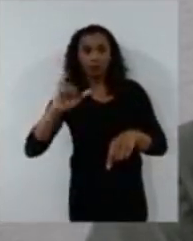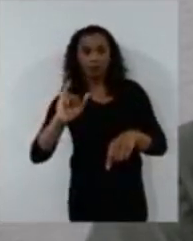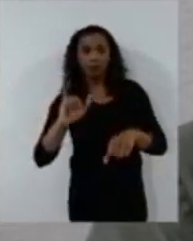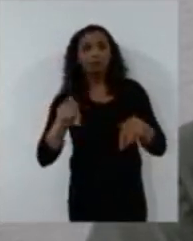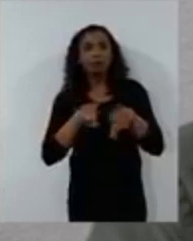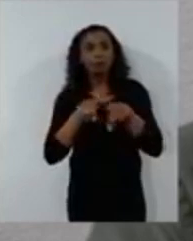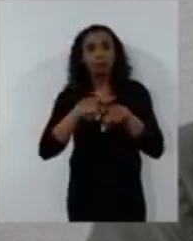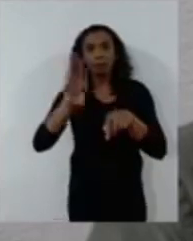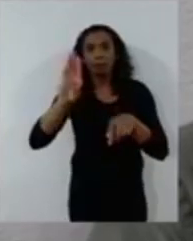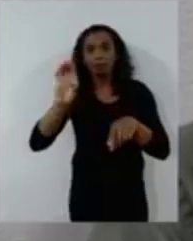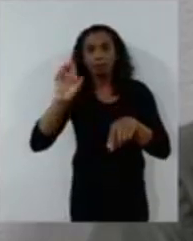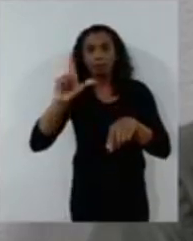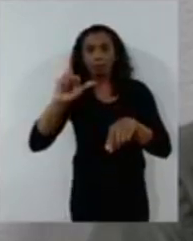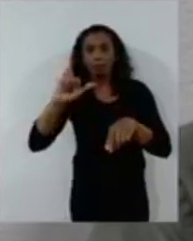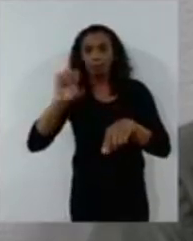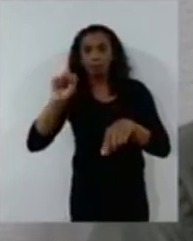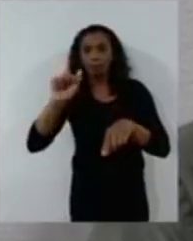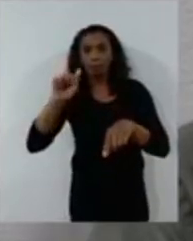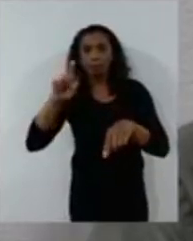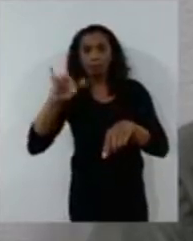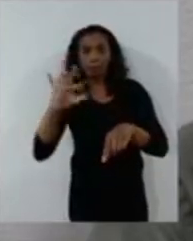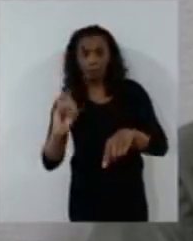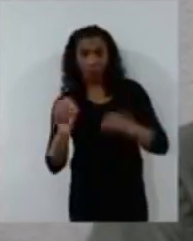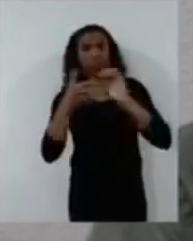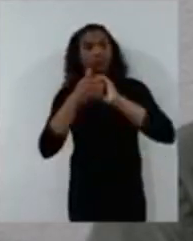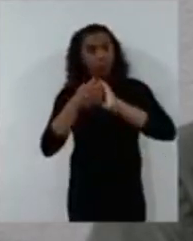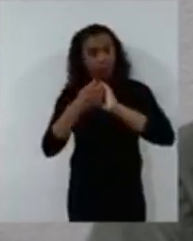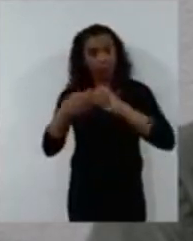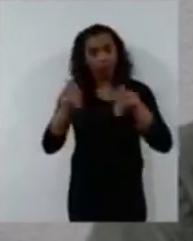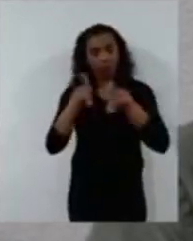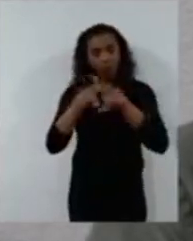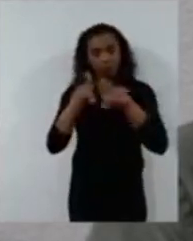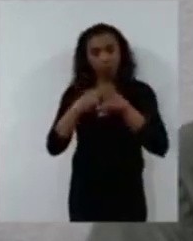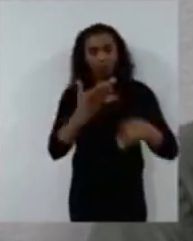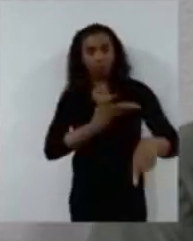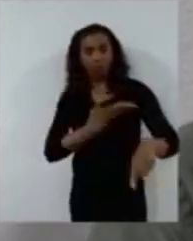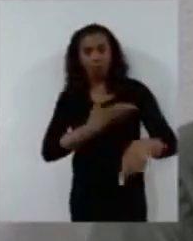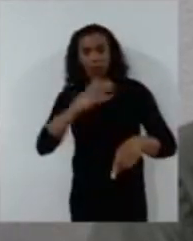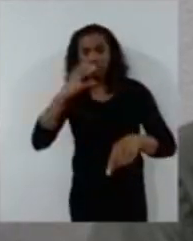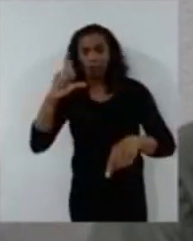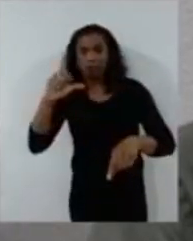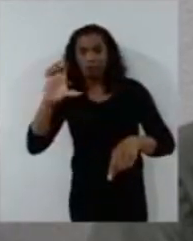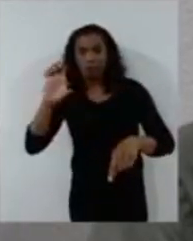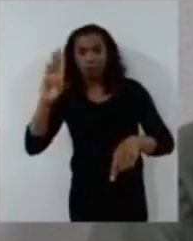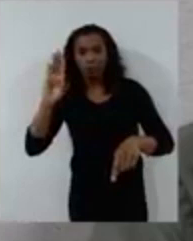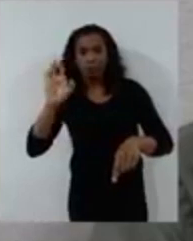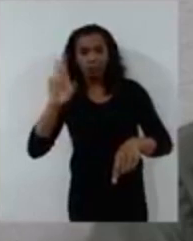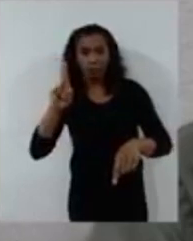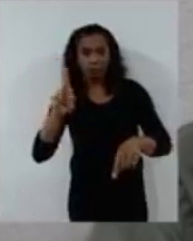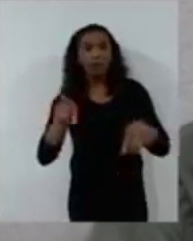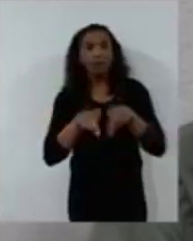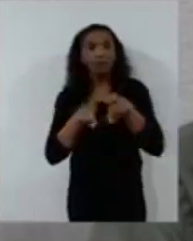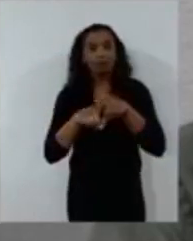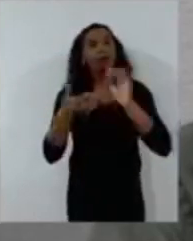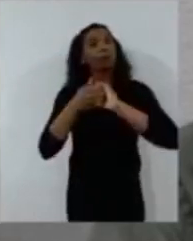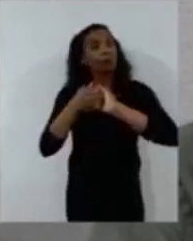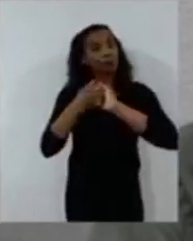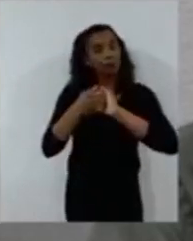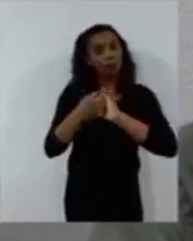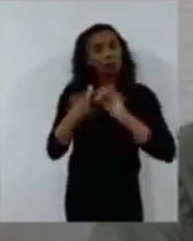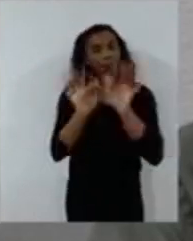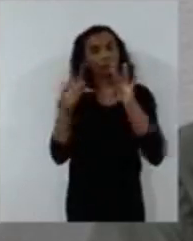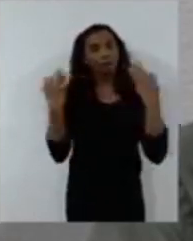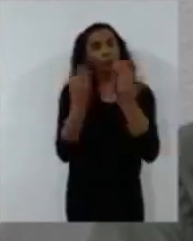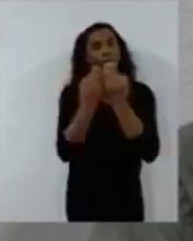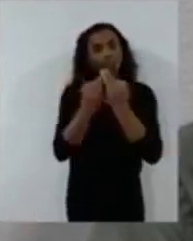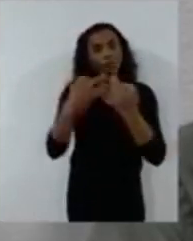Belizário, cumprimentar o meu amigo Kleber Paradelas. Quero cumprimentar a família do senhor Paulino